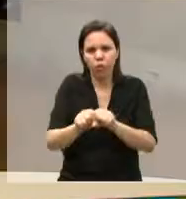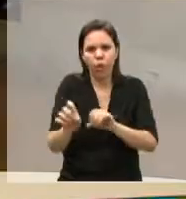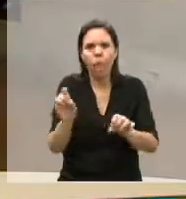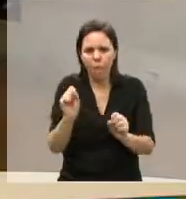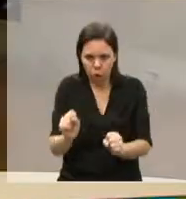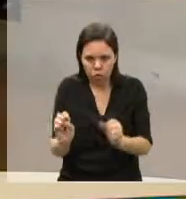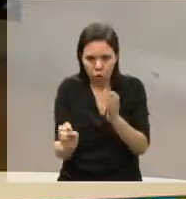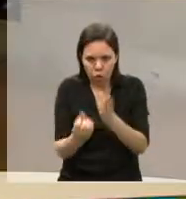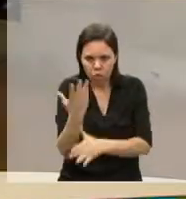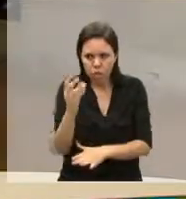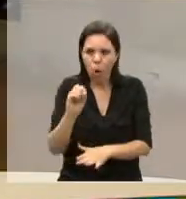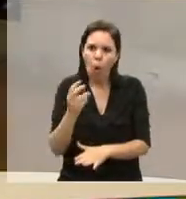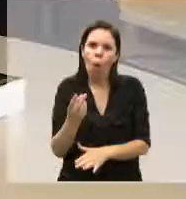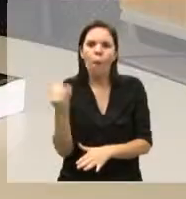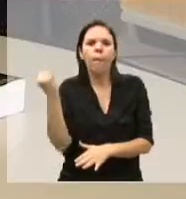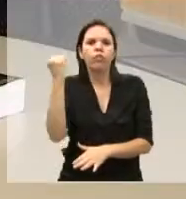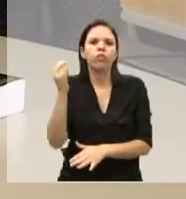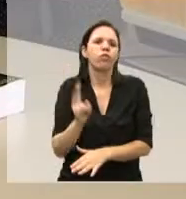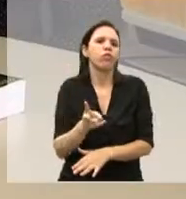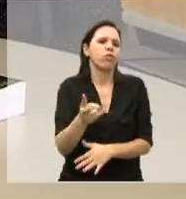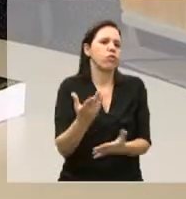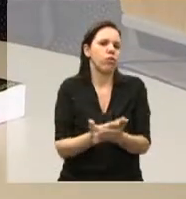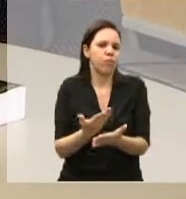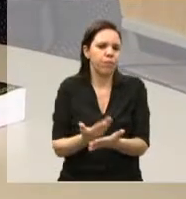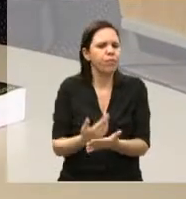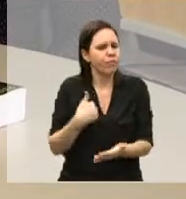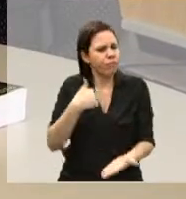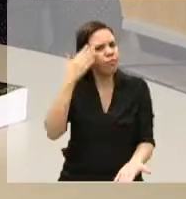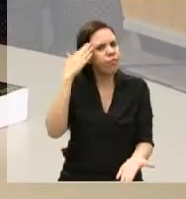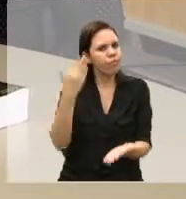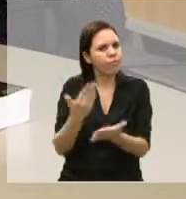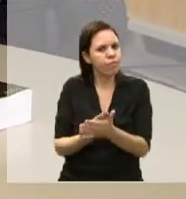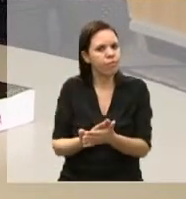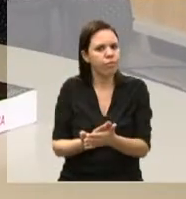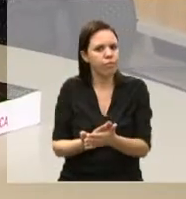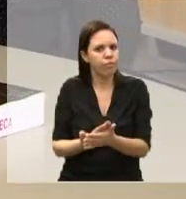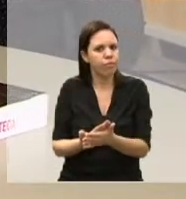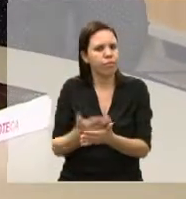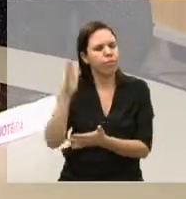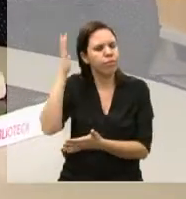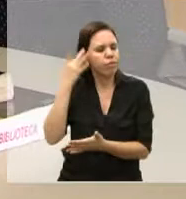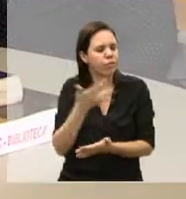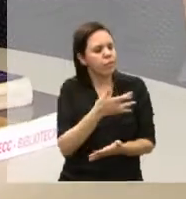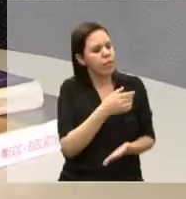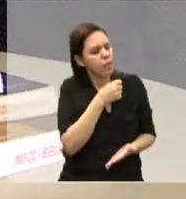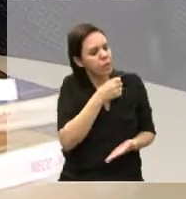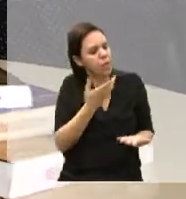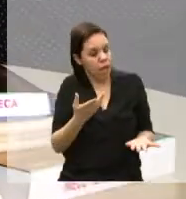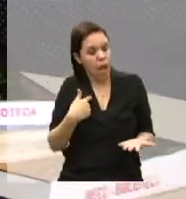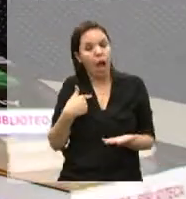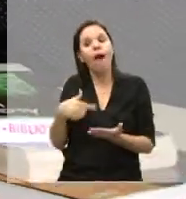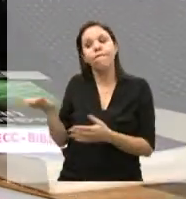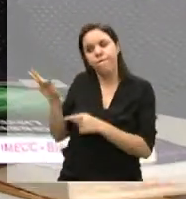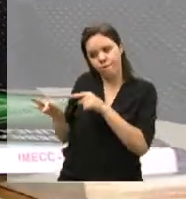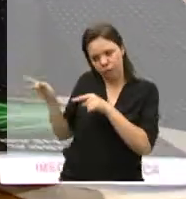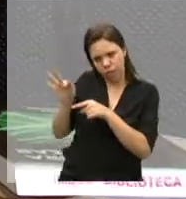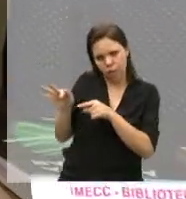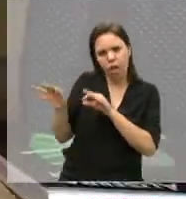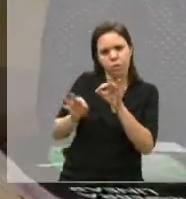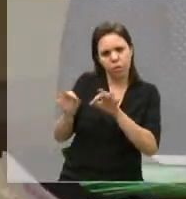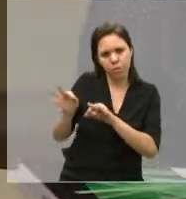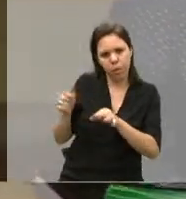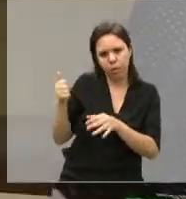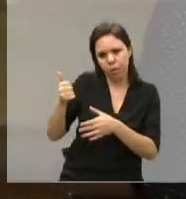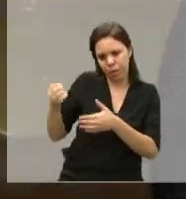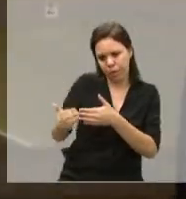ou é importante que continuem estudando? Eu creio que, Andréa, a faculdade ela prepara a primeira fase